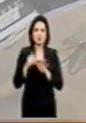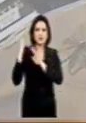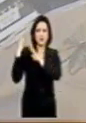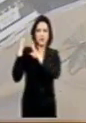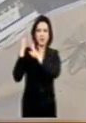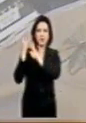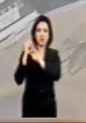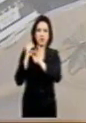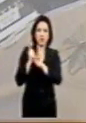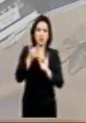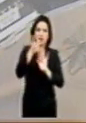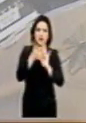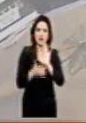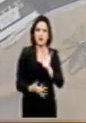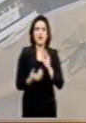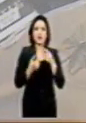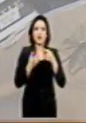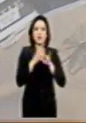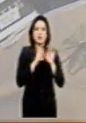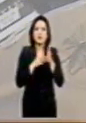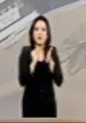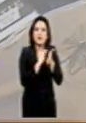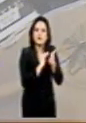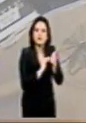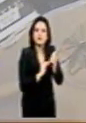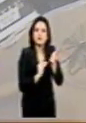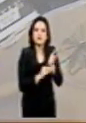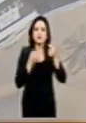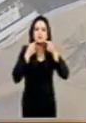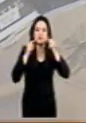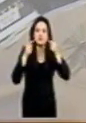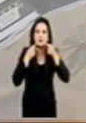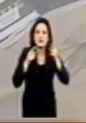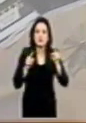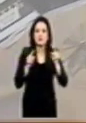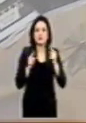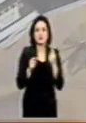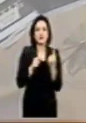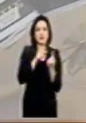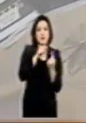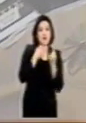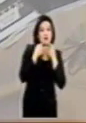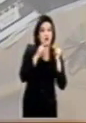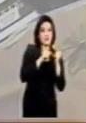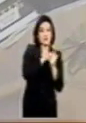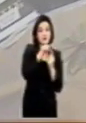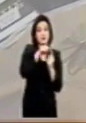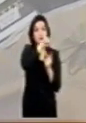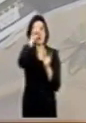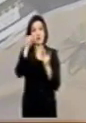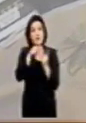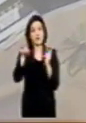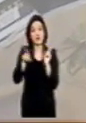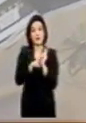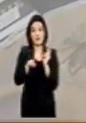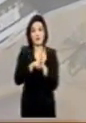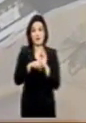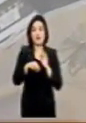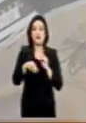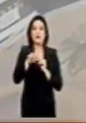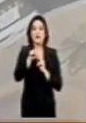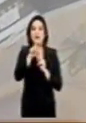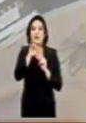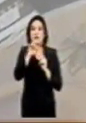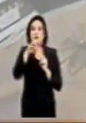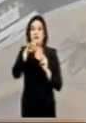dos argumentos, quer da reclamação, quer da medida liminar que foi deferida